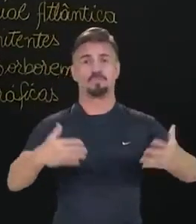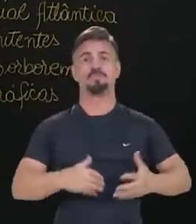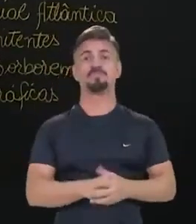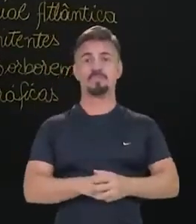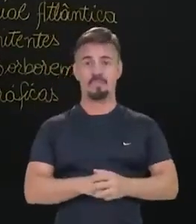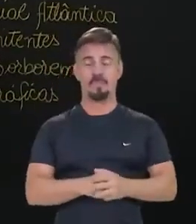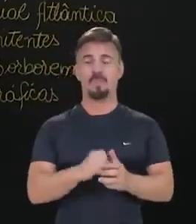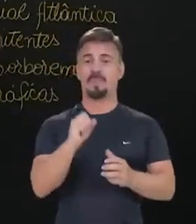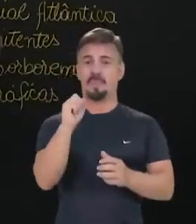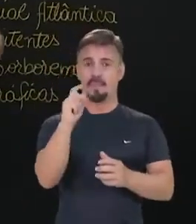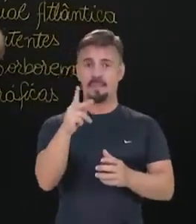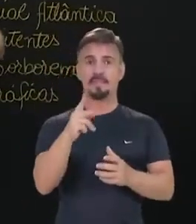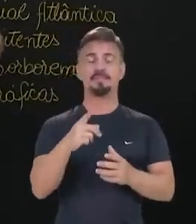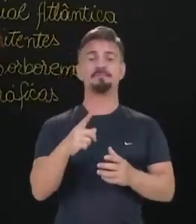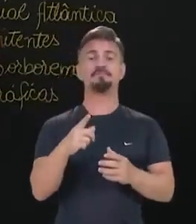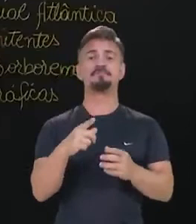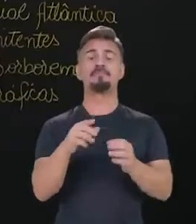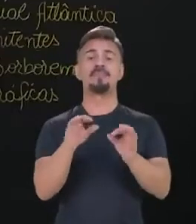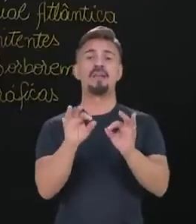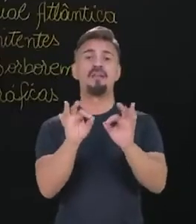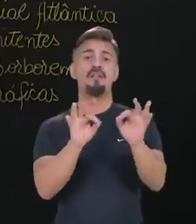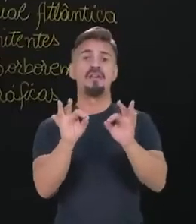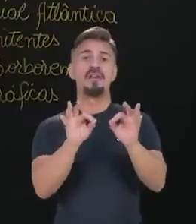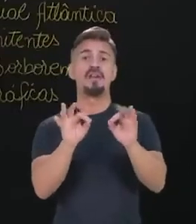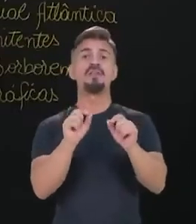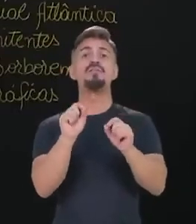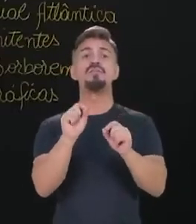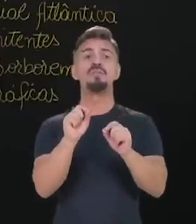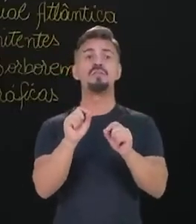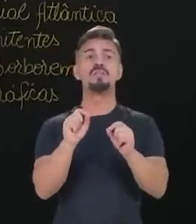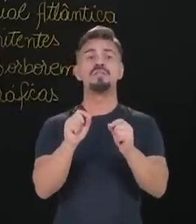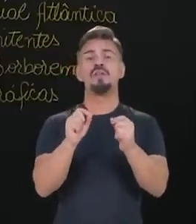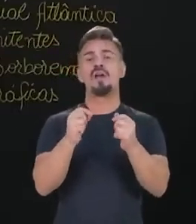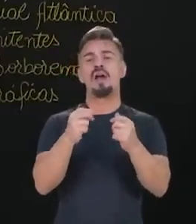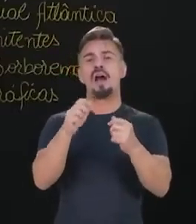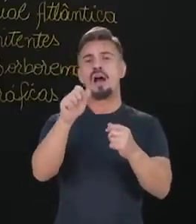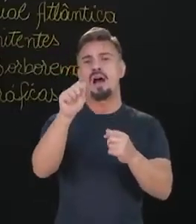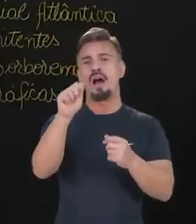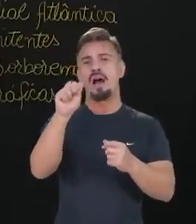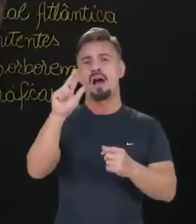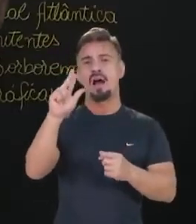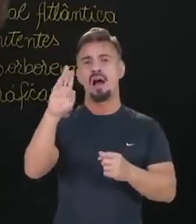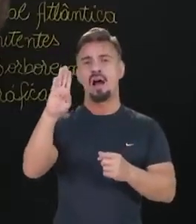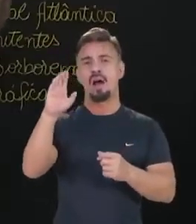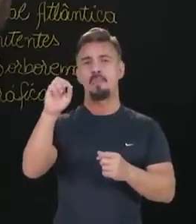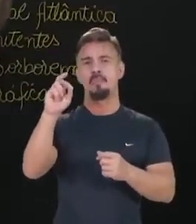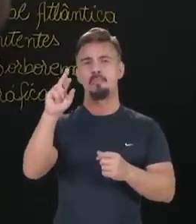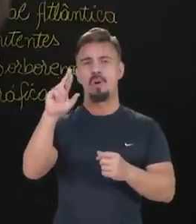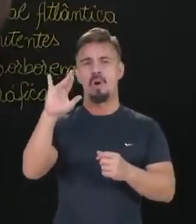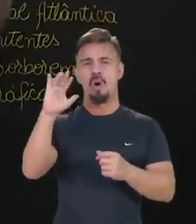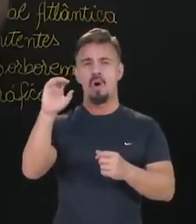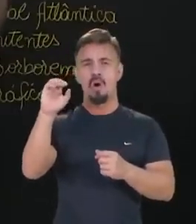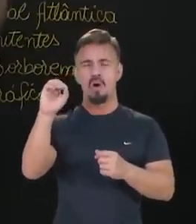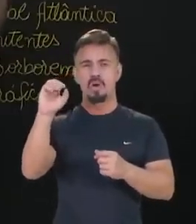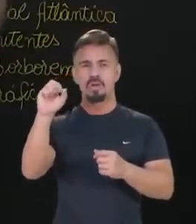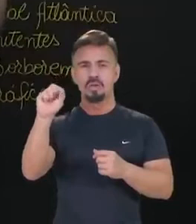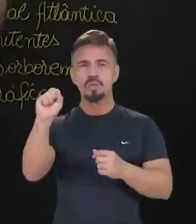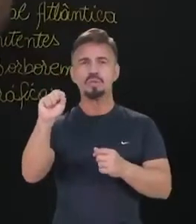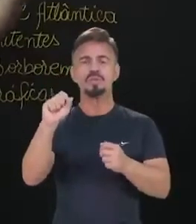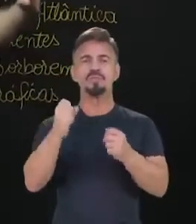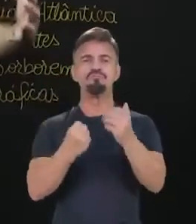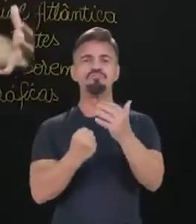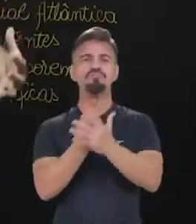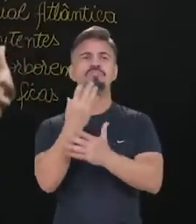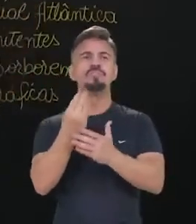vasta, ok? Ela é formada por estratos arbóreos, muito densos, onde vai